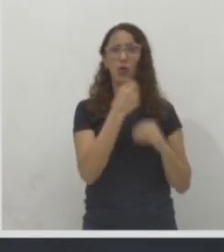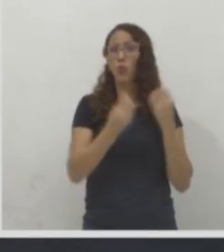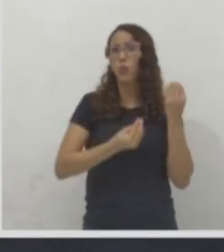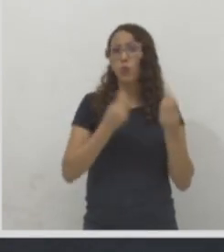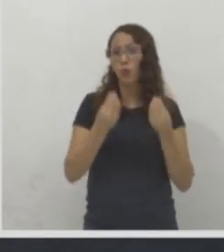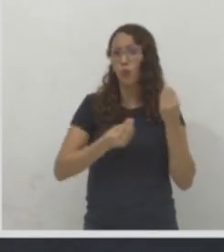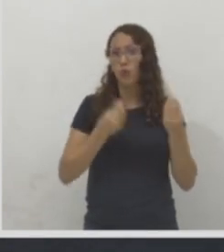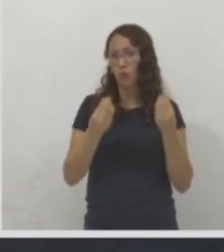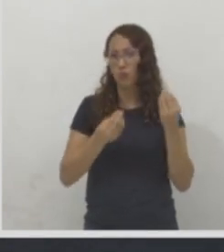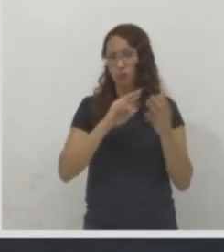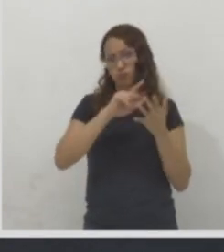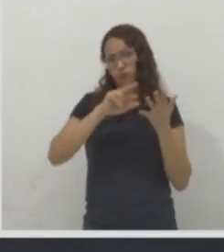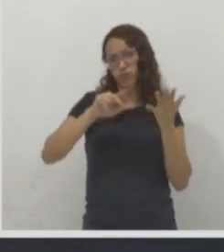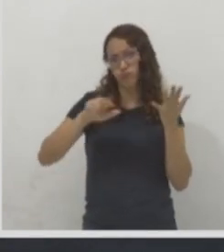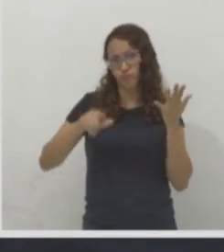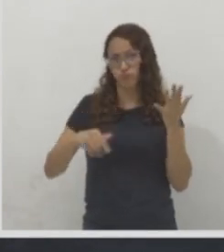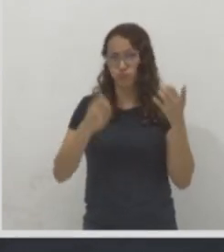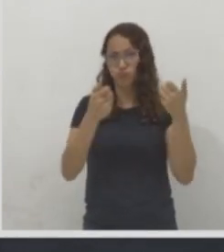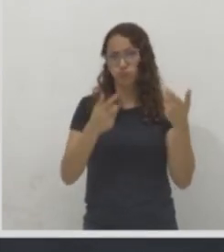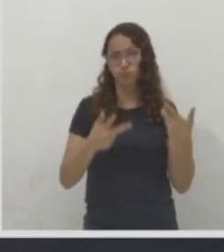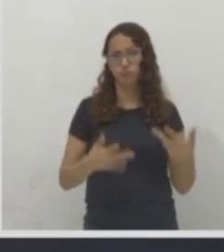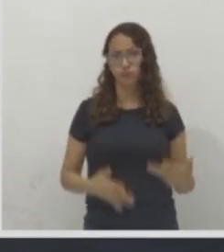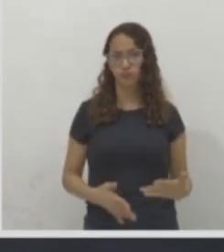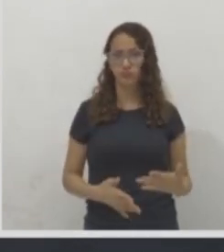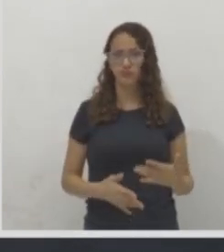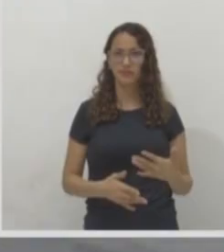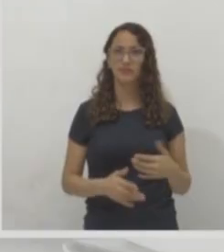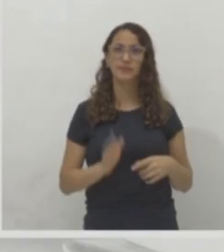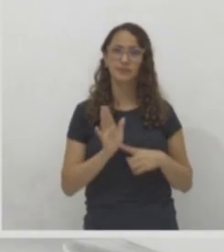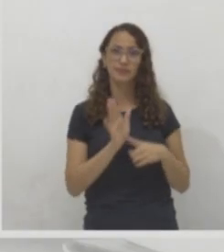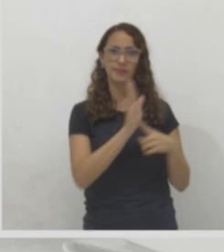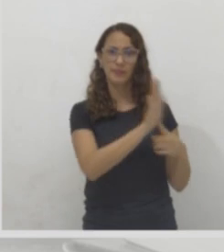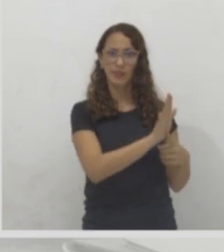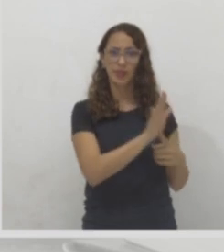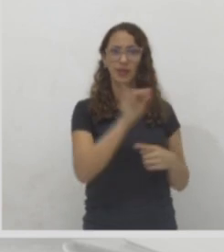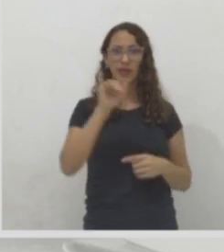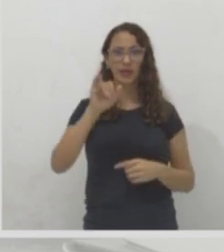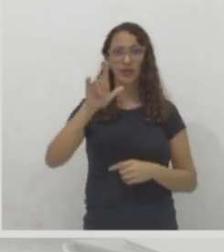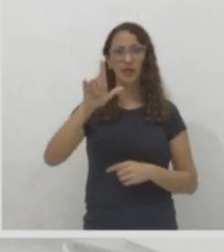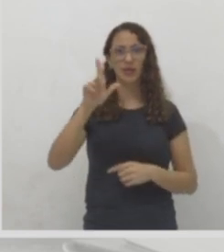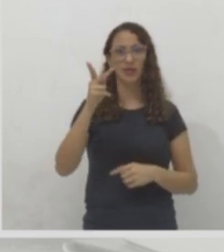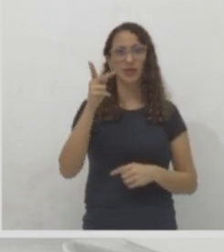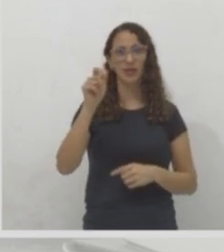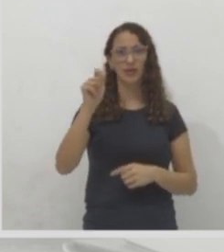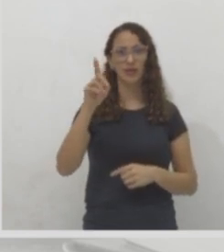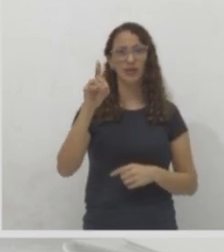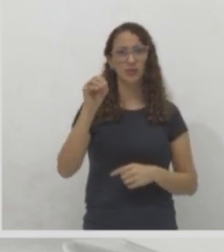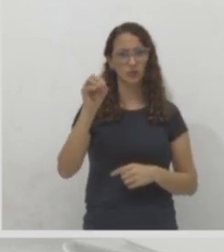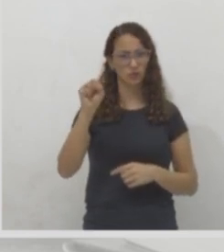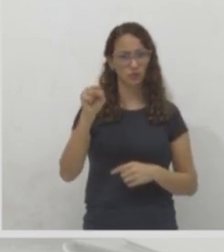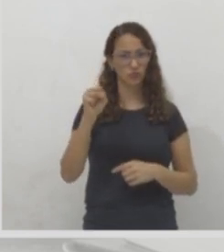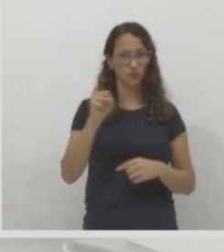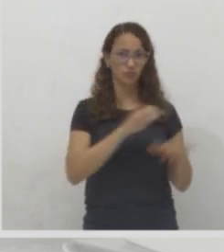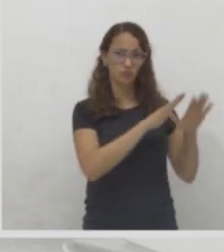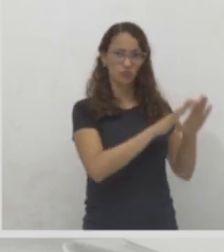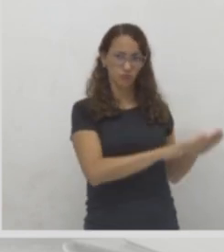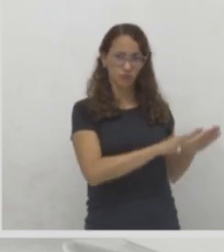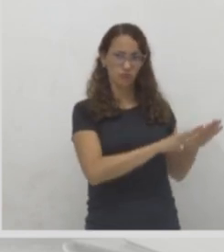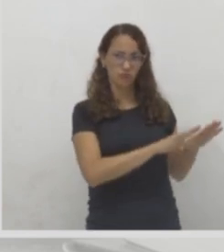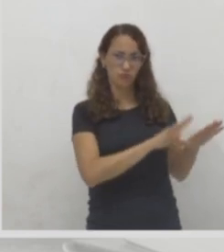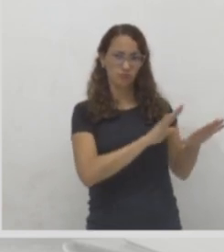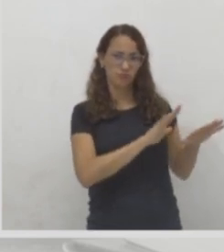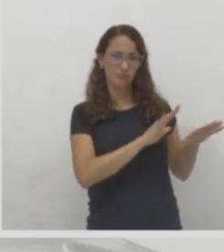aqui, ilhados é a característica dos passageiros. Está bem? Está